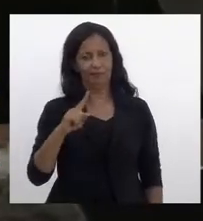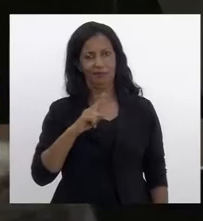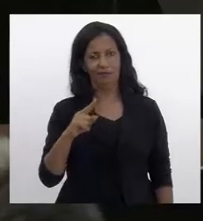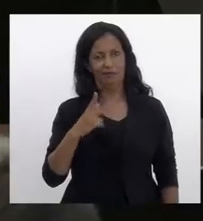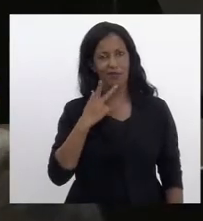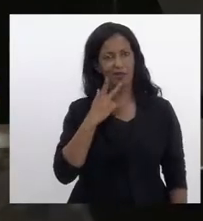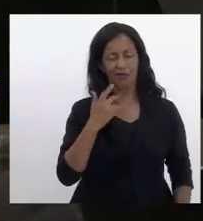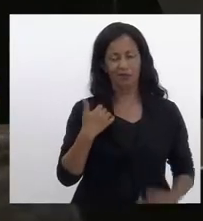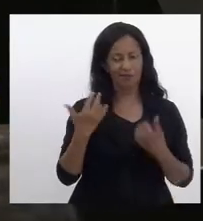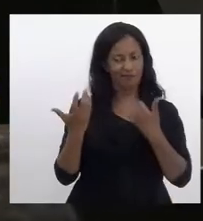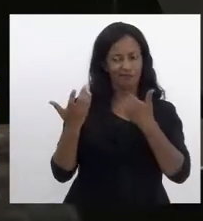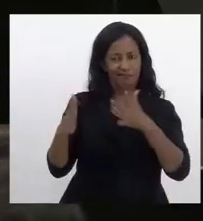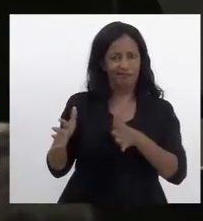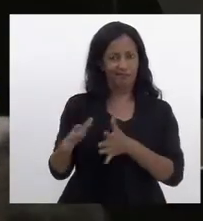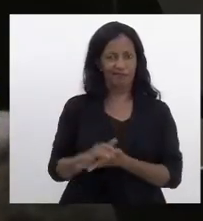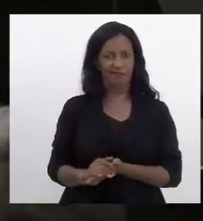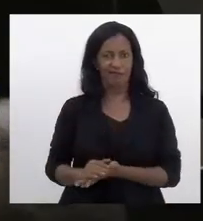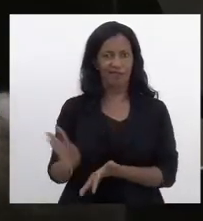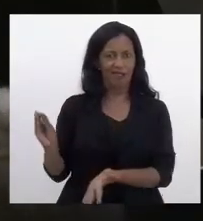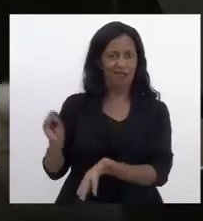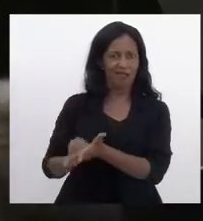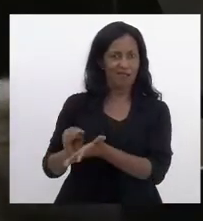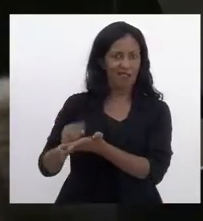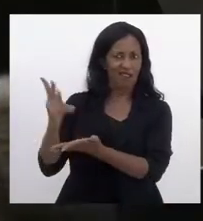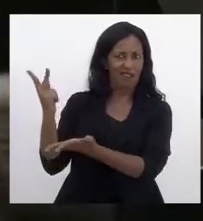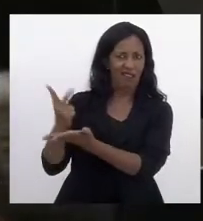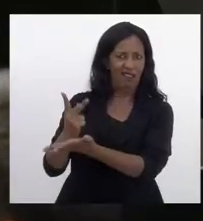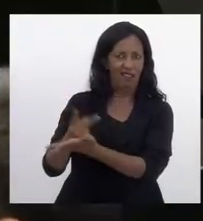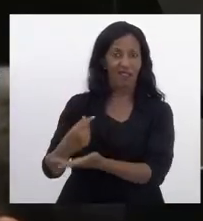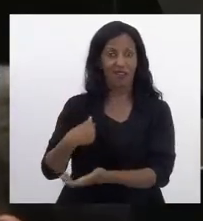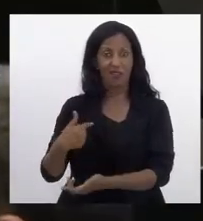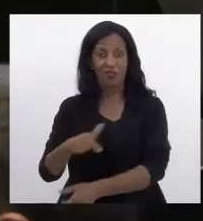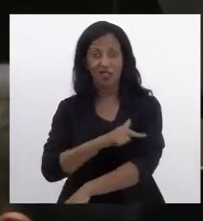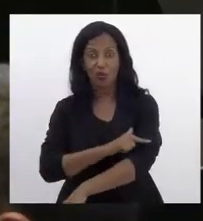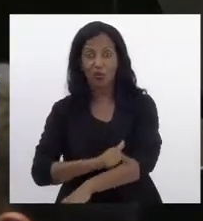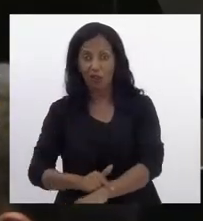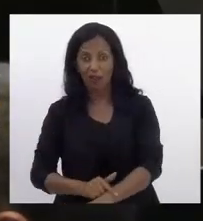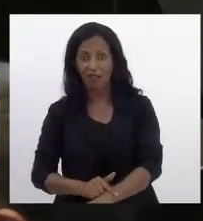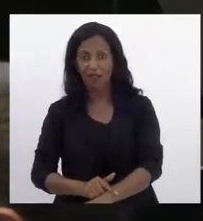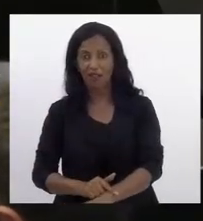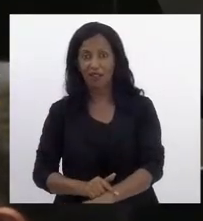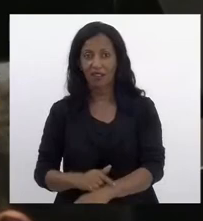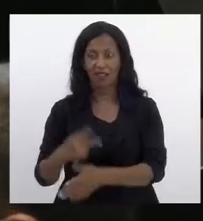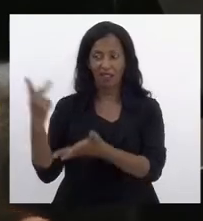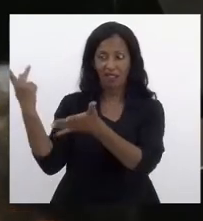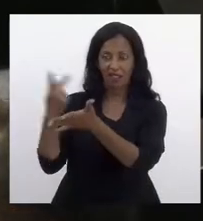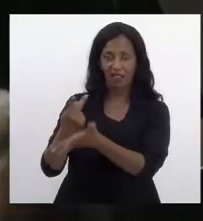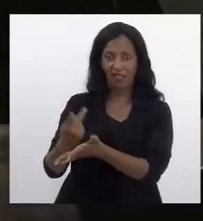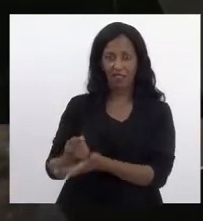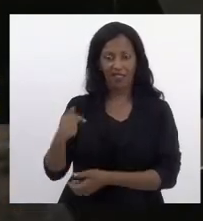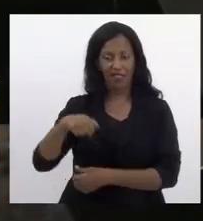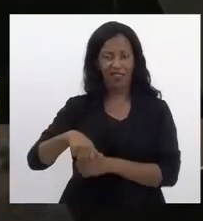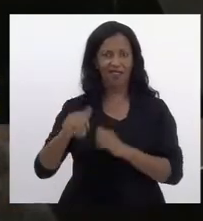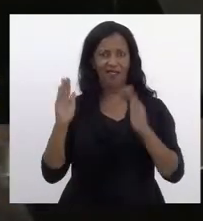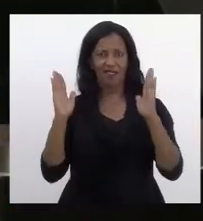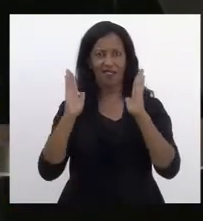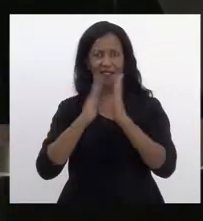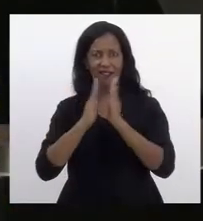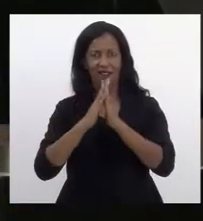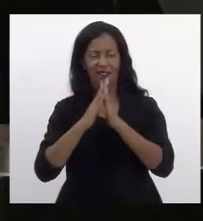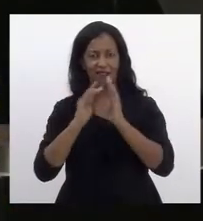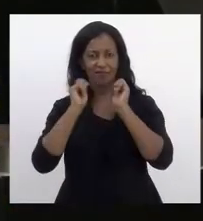que é um projeto imperfeito. Você é muito educada. É um projeto imperfeito que essa Casa